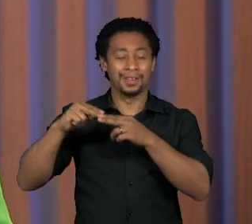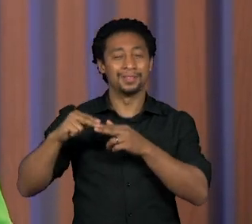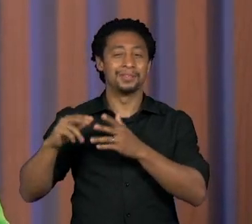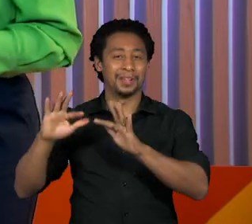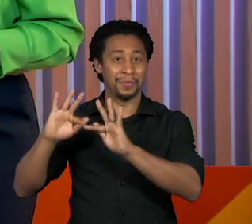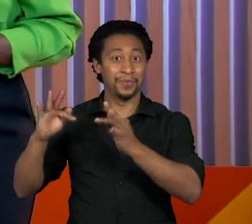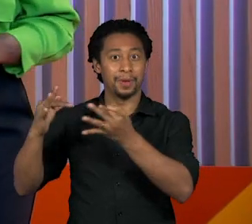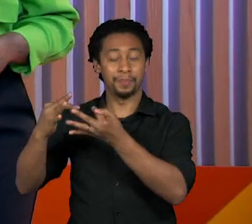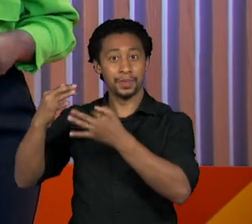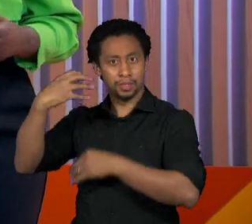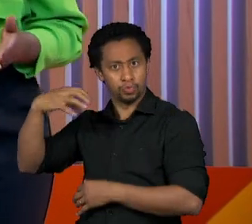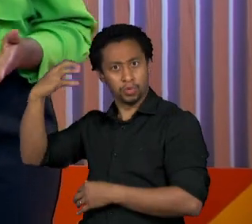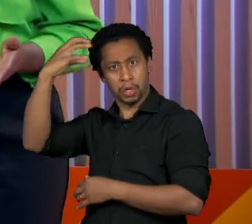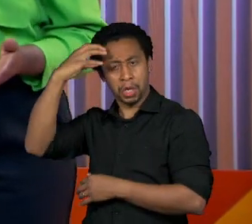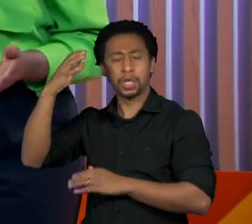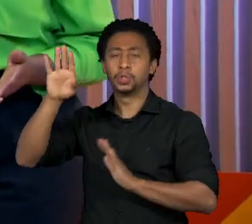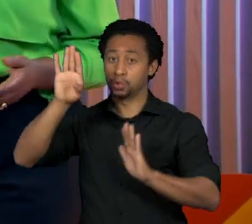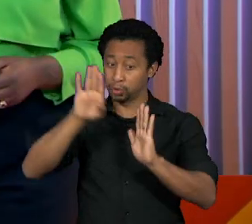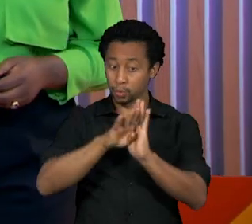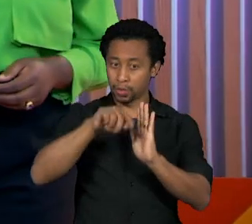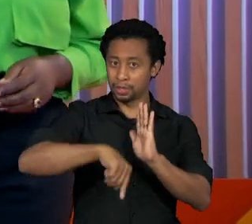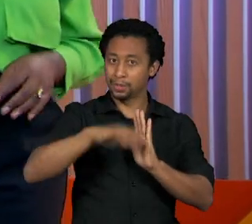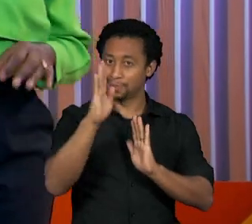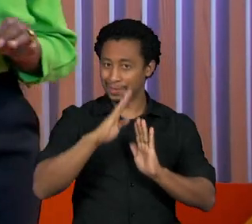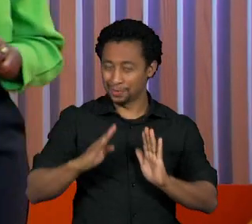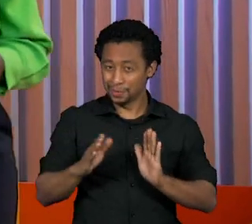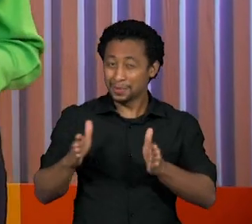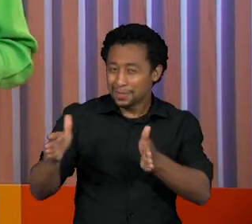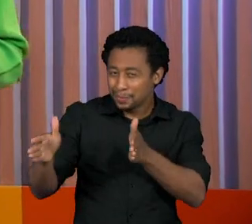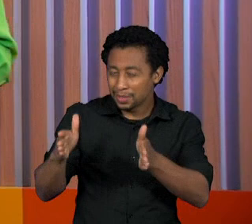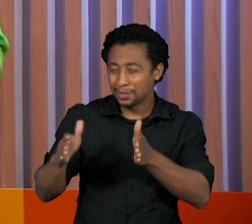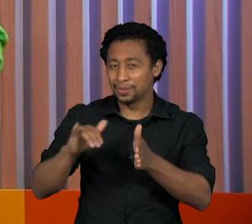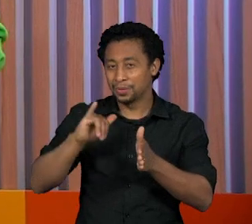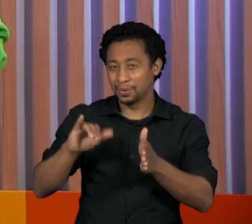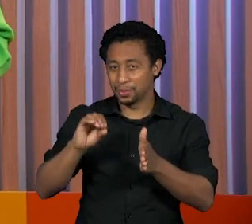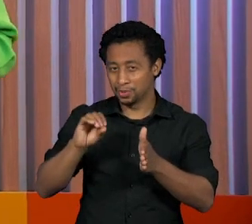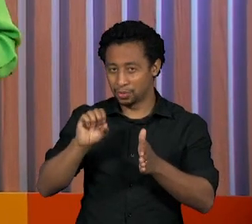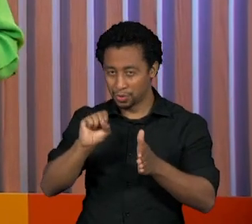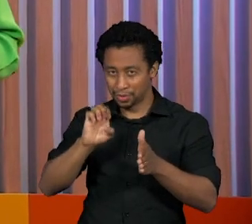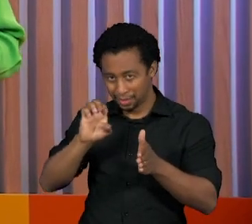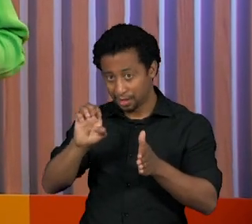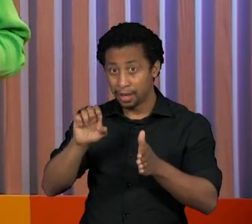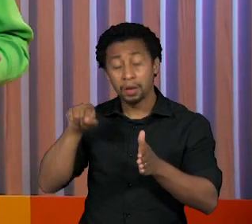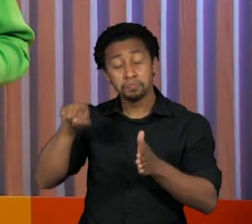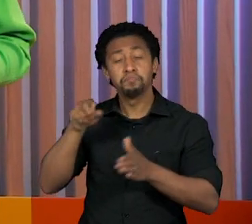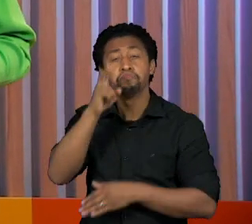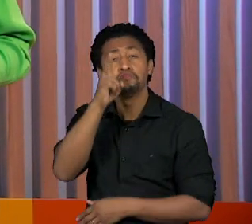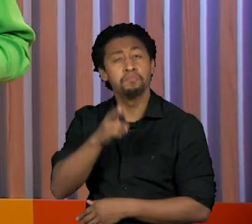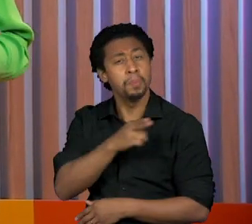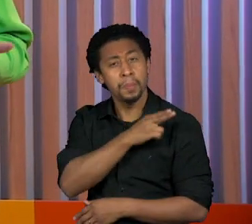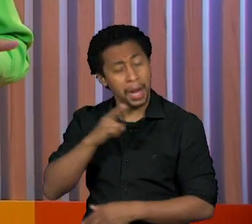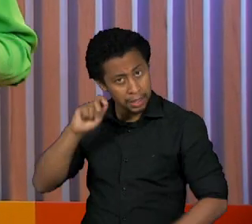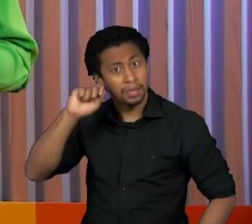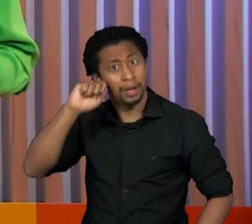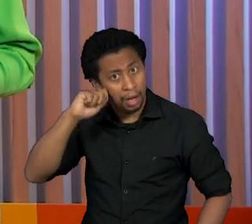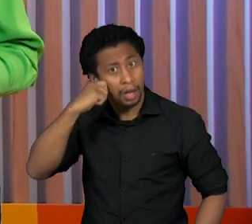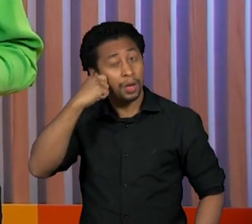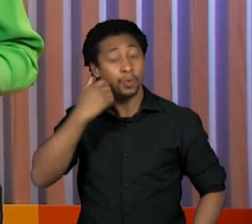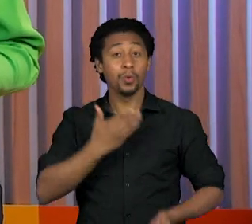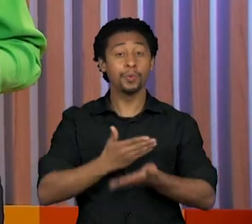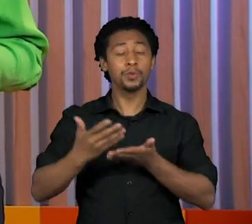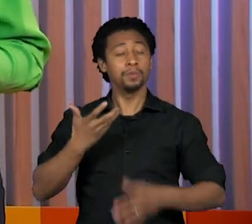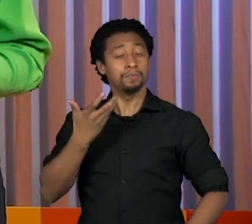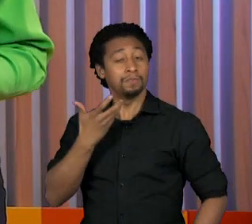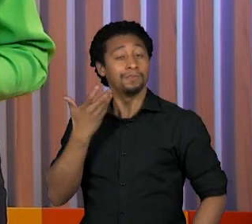país. Foi nesse período que José Maurício Nunes Garcia, um padre negro, se destacou nessa